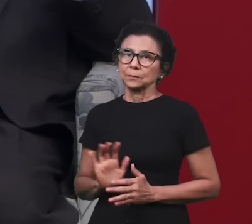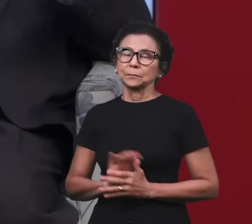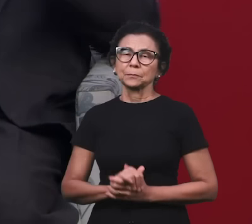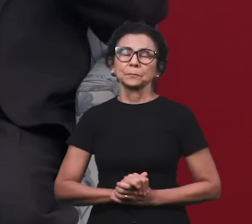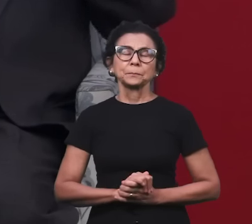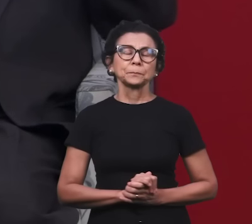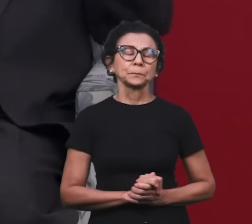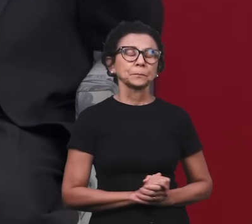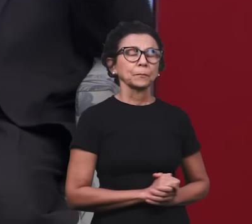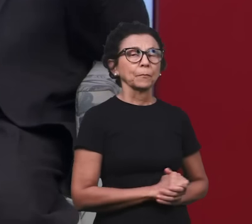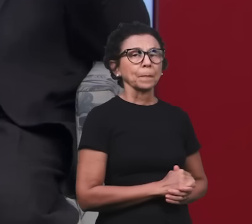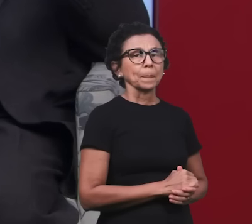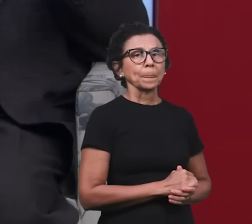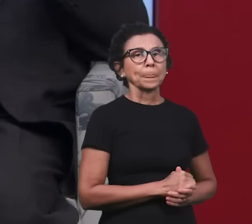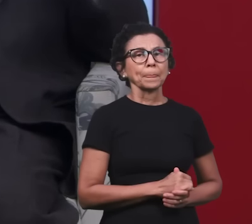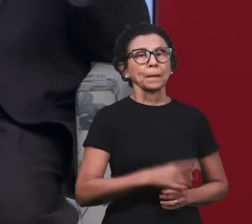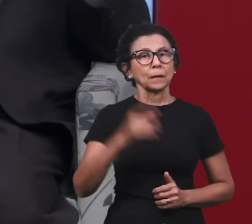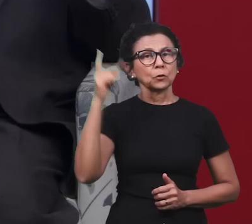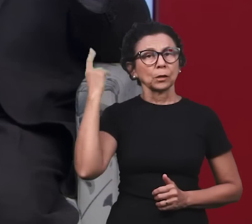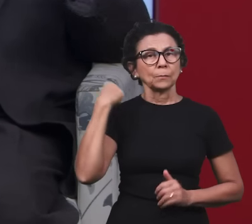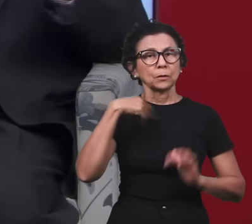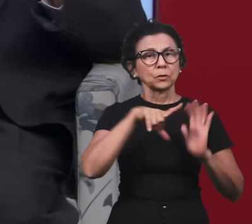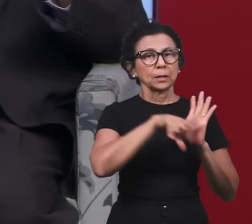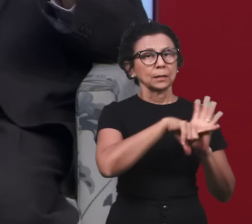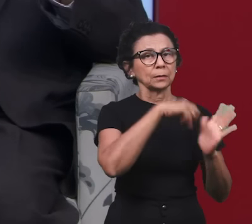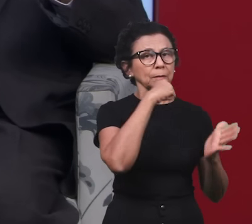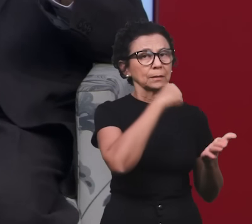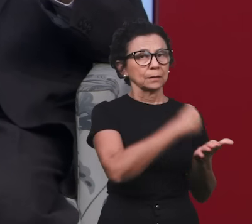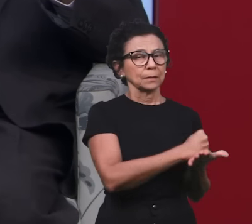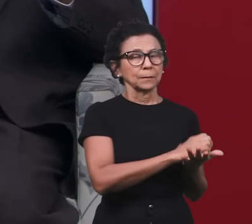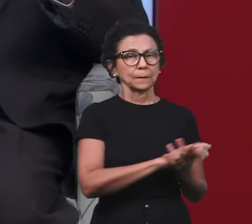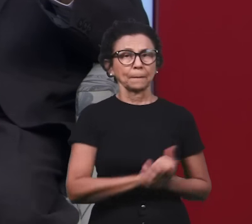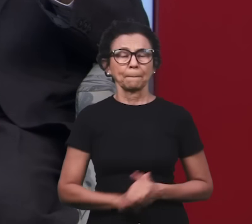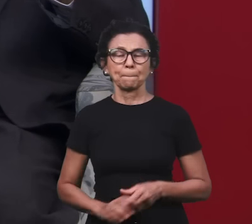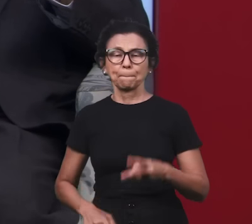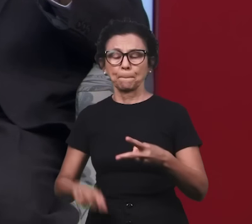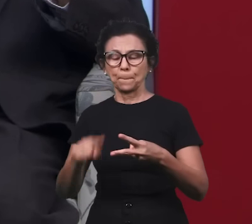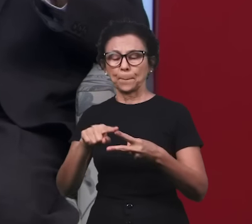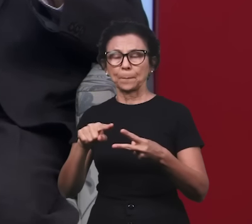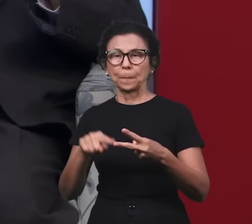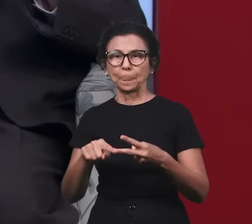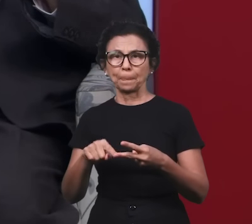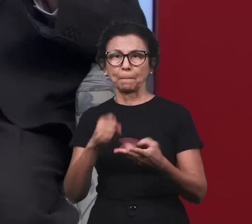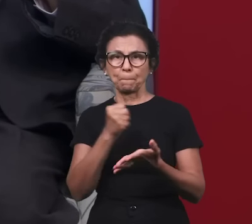Testamento. Mas, voltando, destacamos aqui, são 2 acordos.